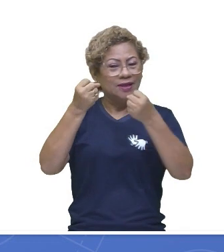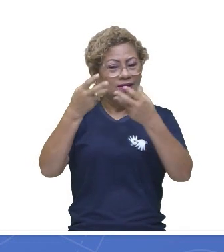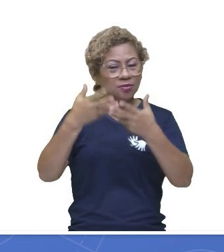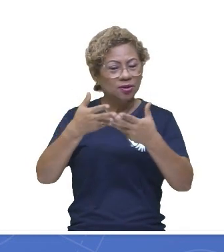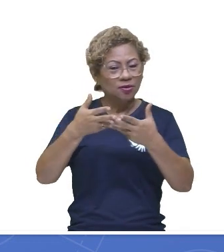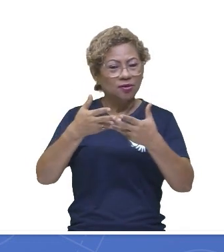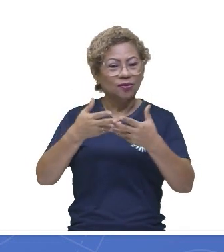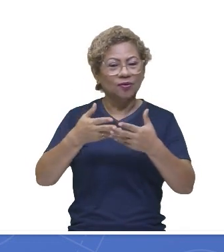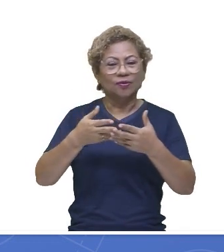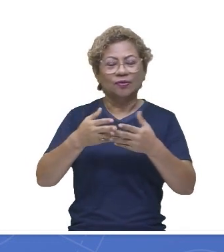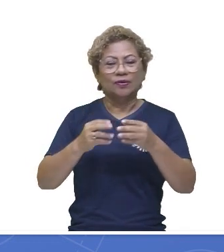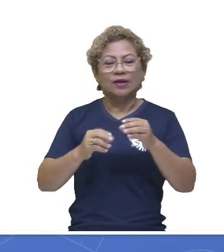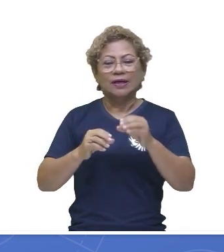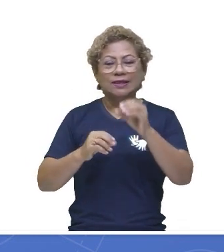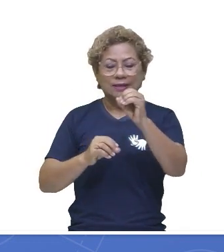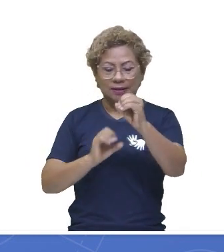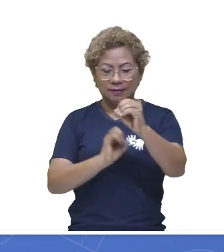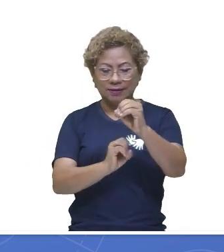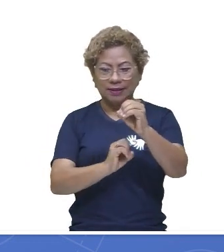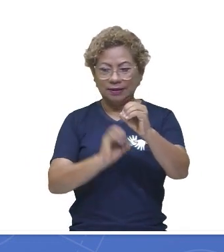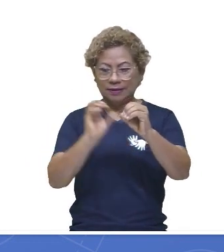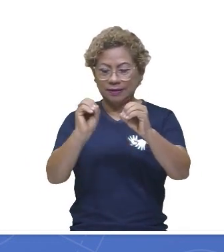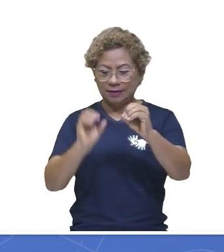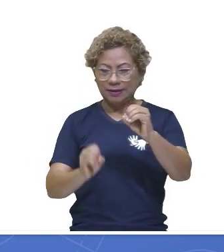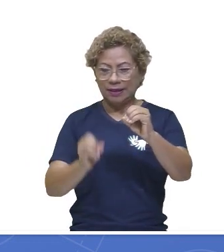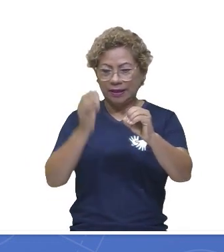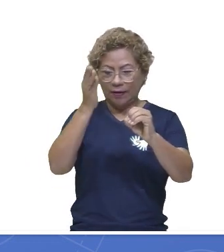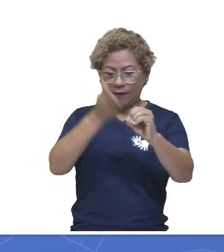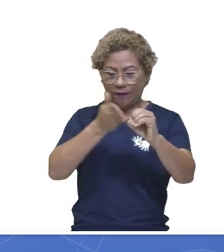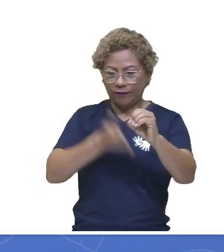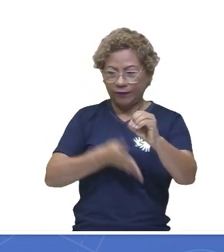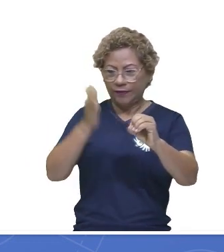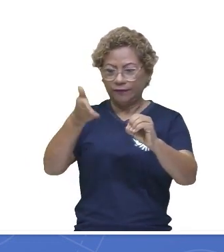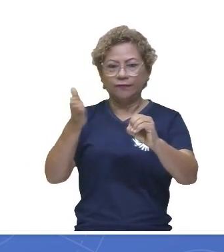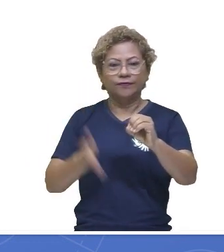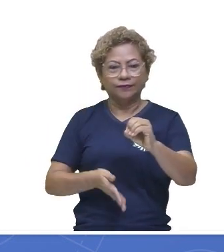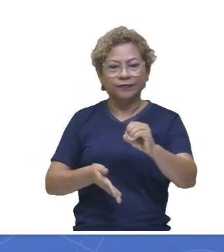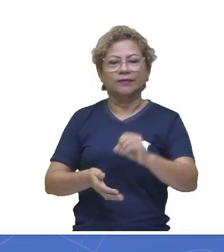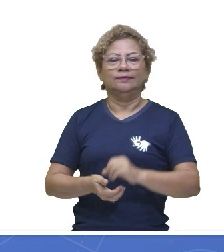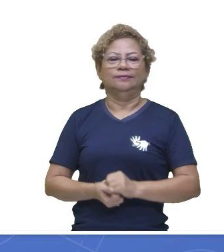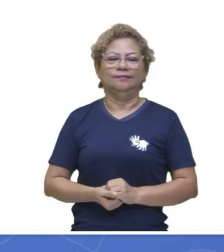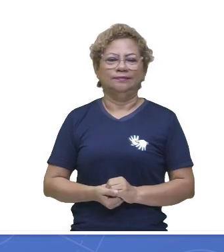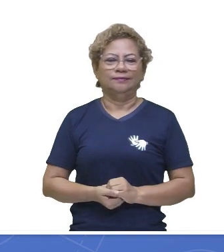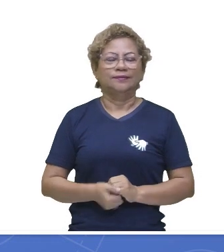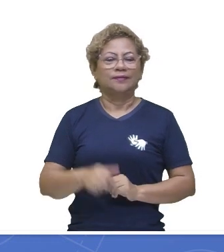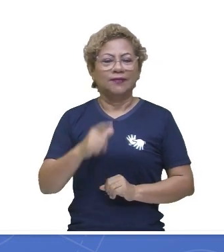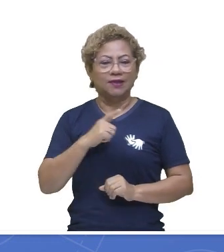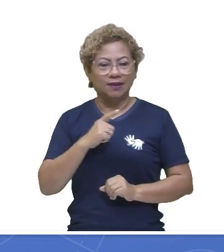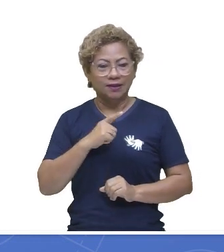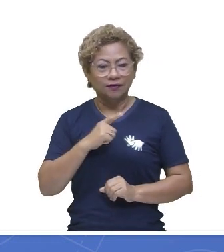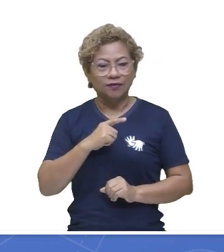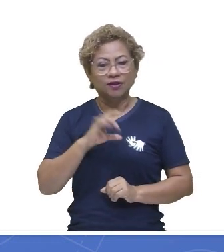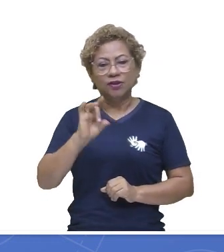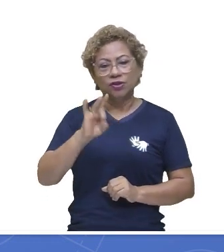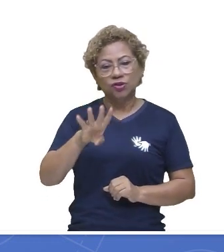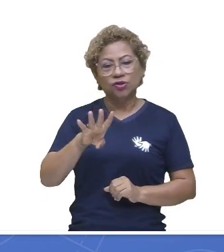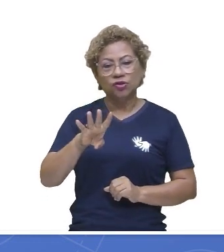eu posso cortar esses zeros. Então, eu vou ter aqui 4 dividido por 25, já